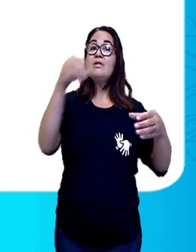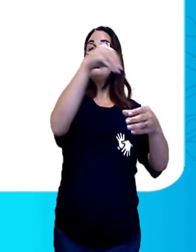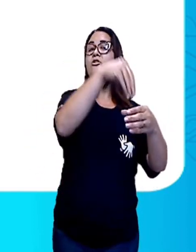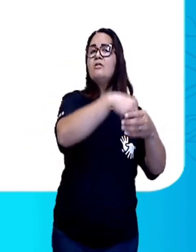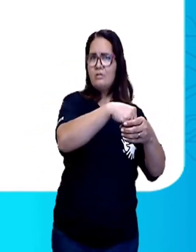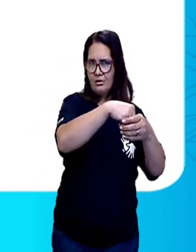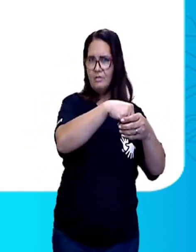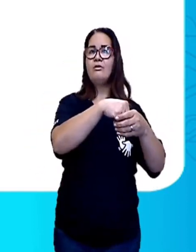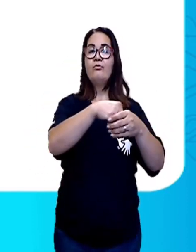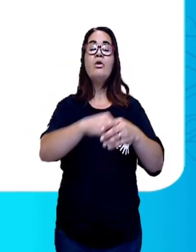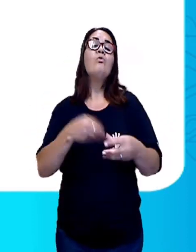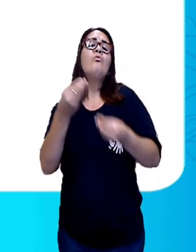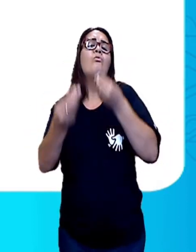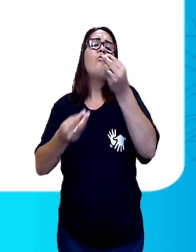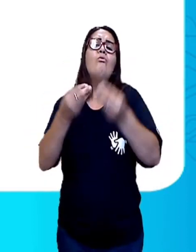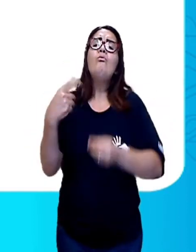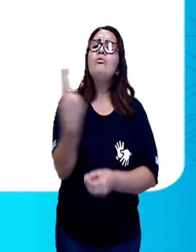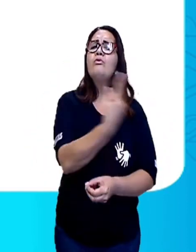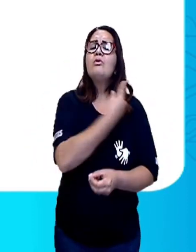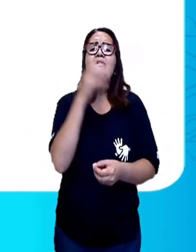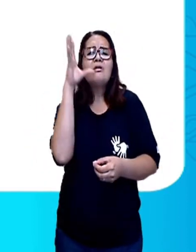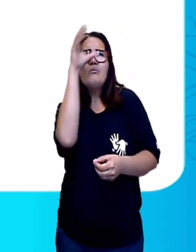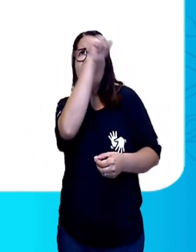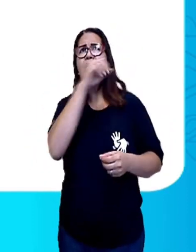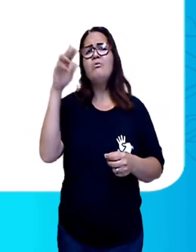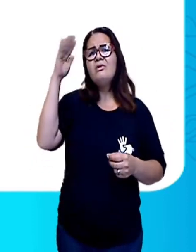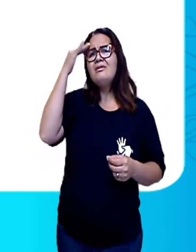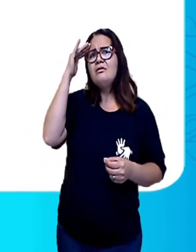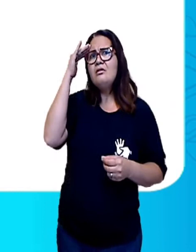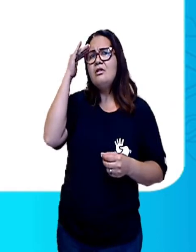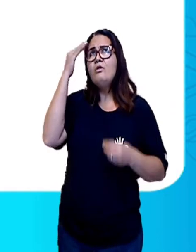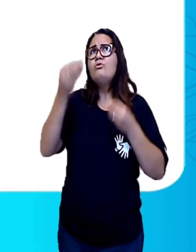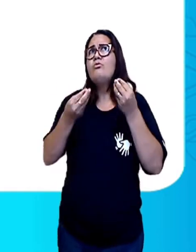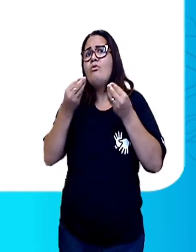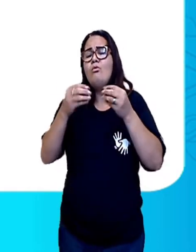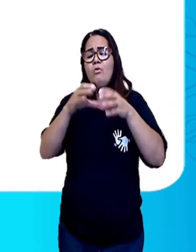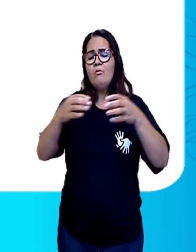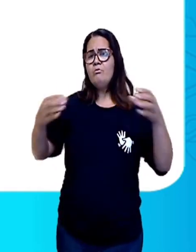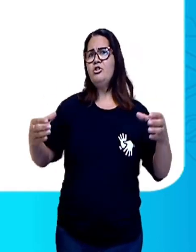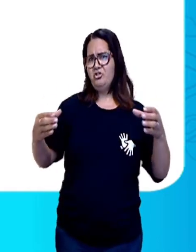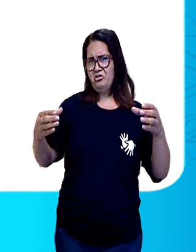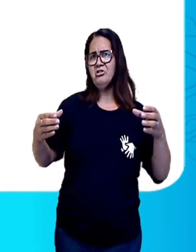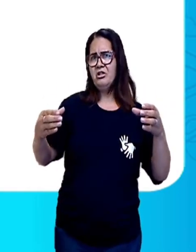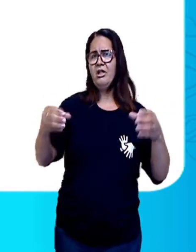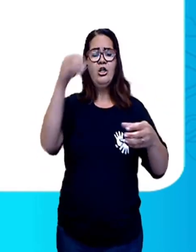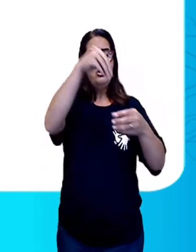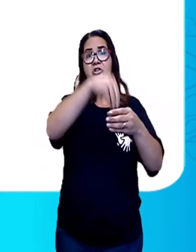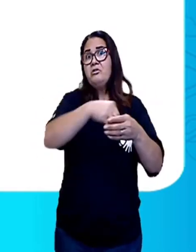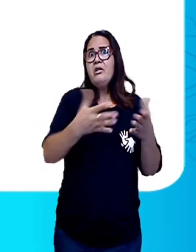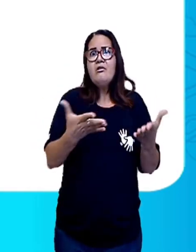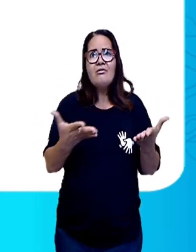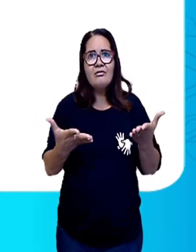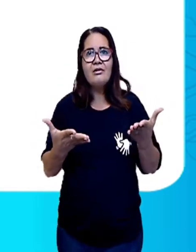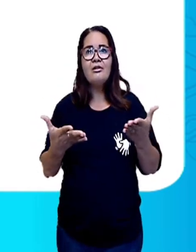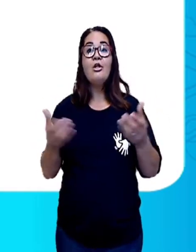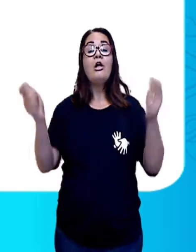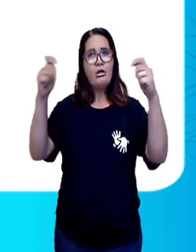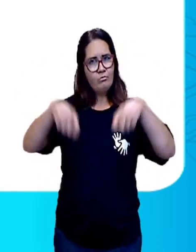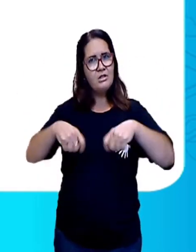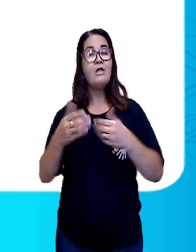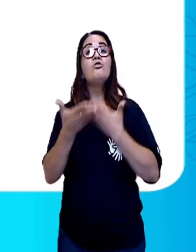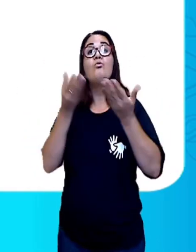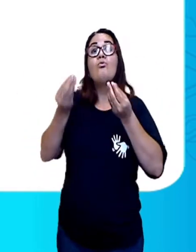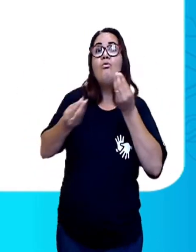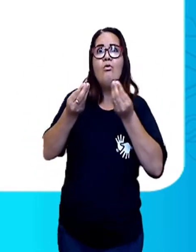que significa medida de capacidade. As medidas de capacidade representam as unidades usadas para definir